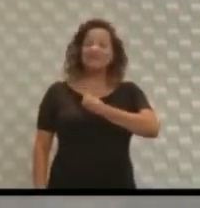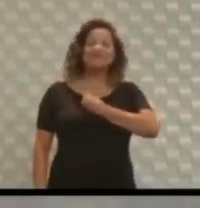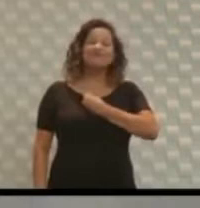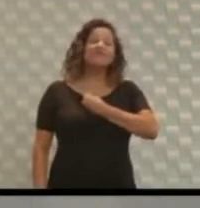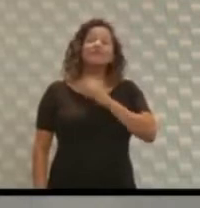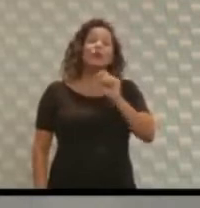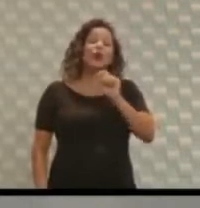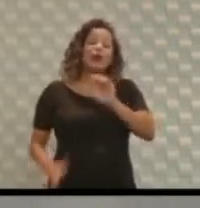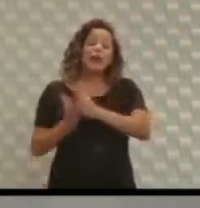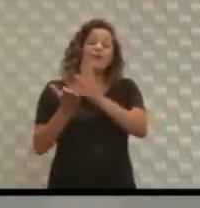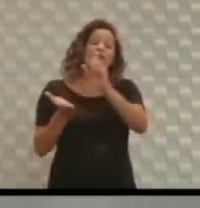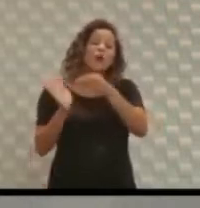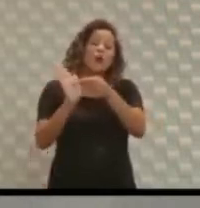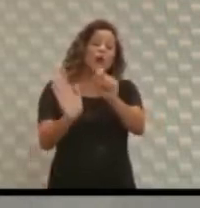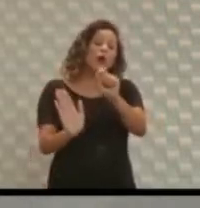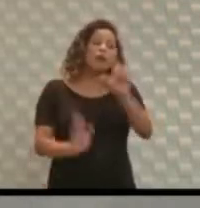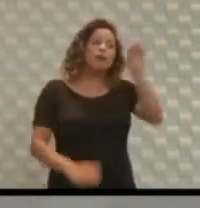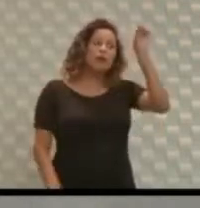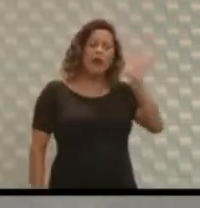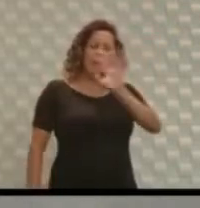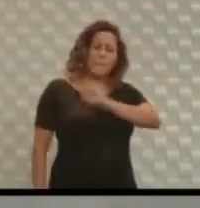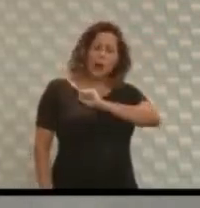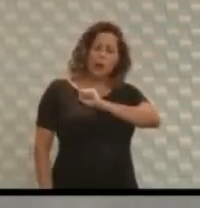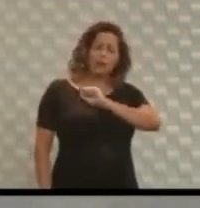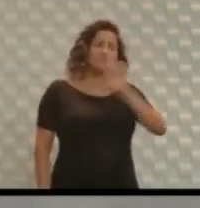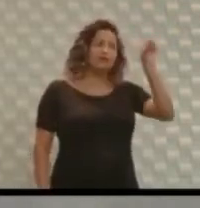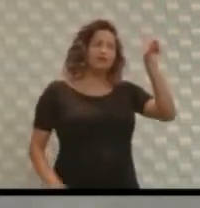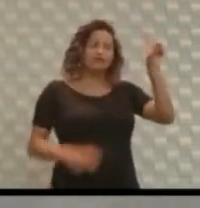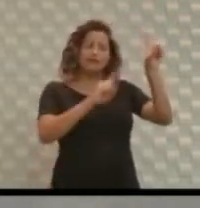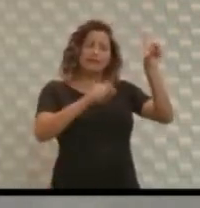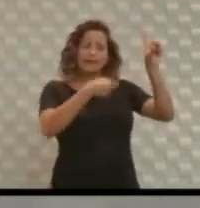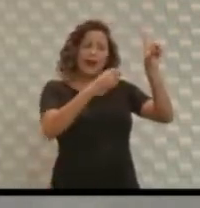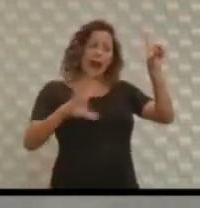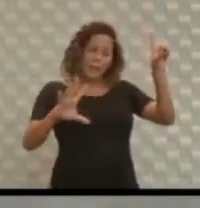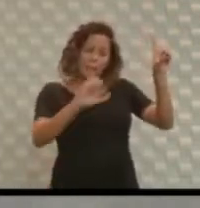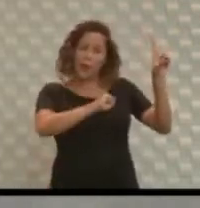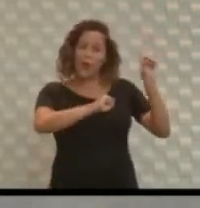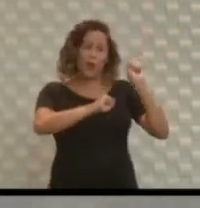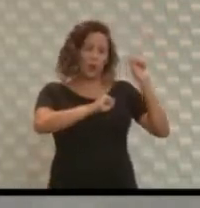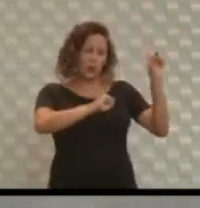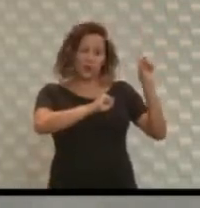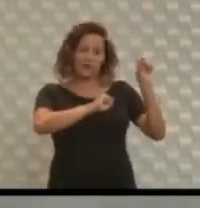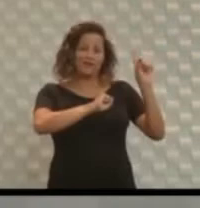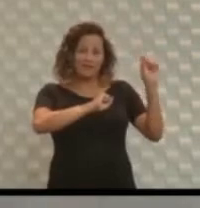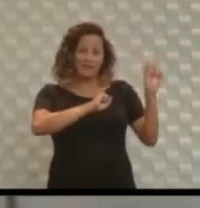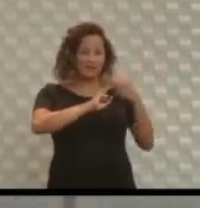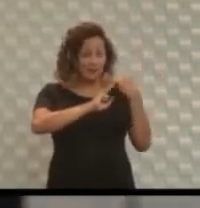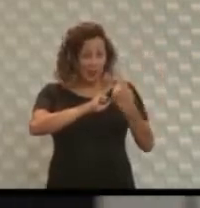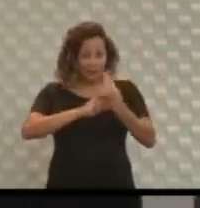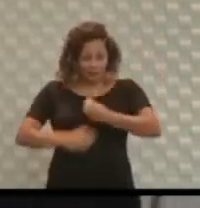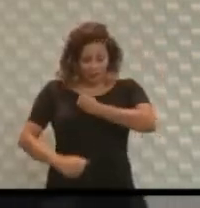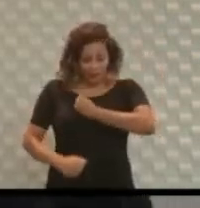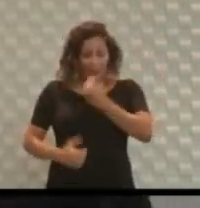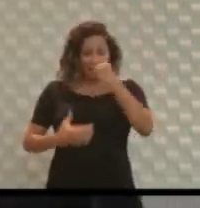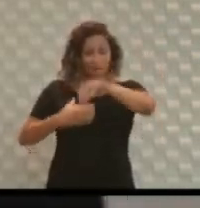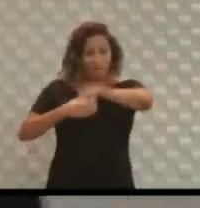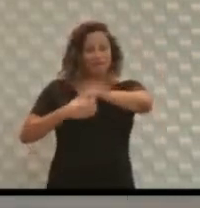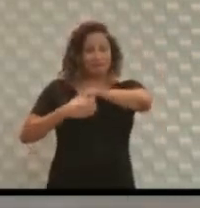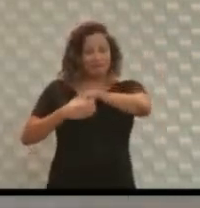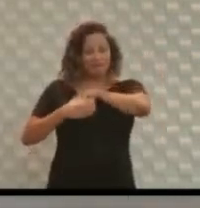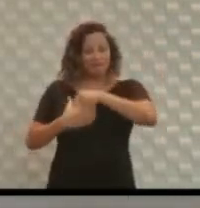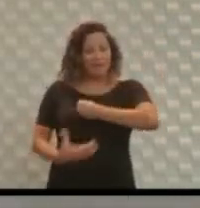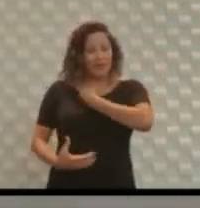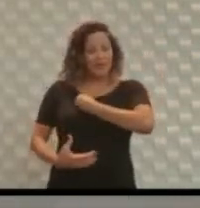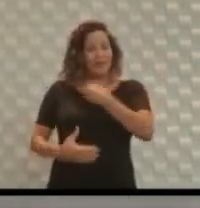amor. E Ele, quando está presente na nossa vida, Ele nos ajuda a amar. Quanto mais,